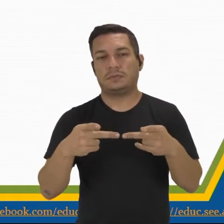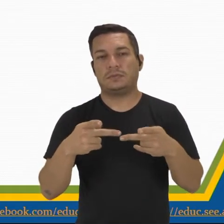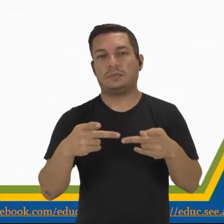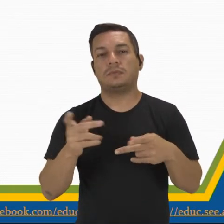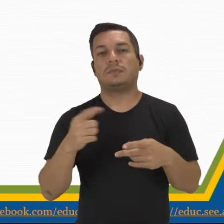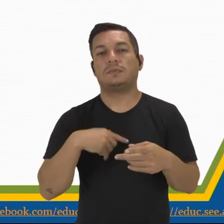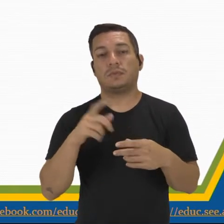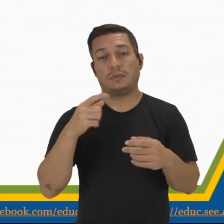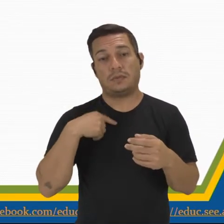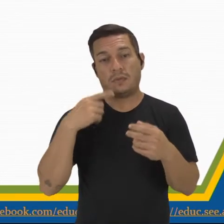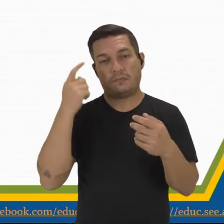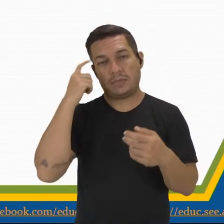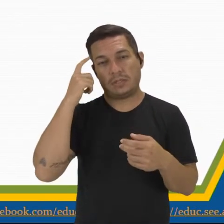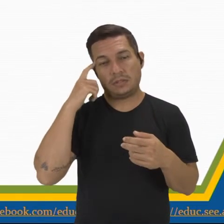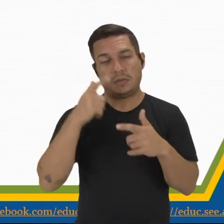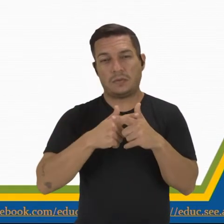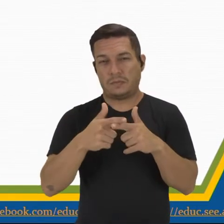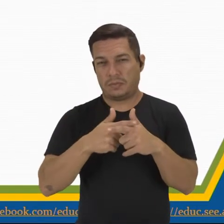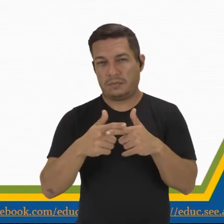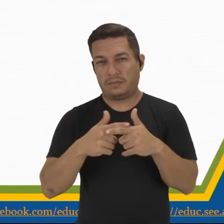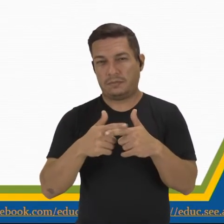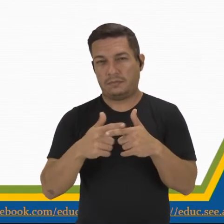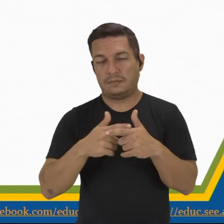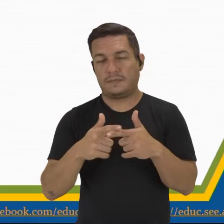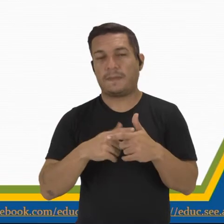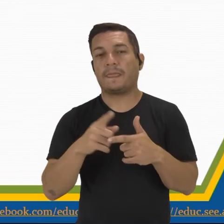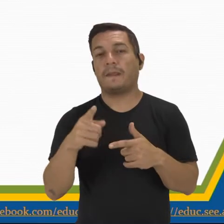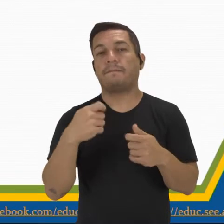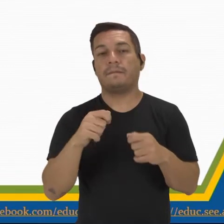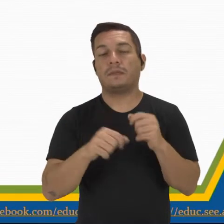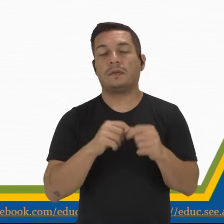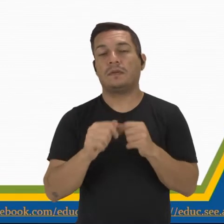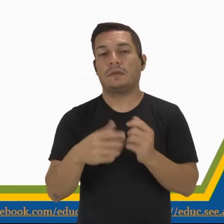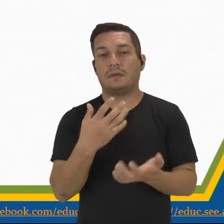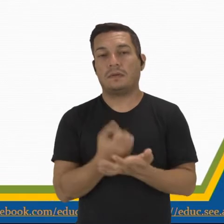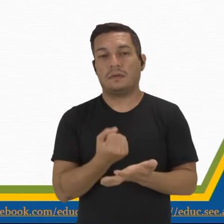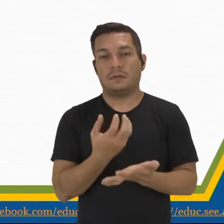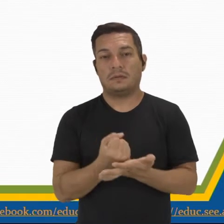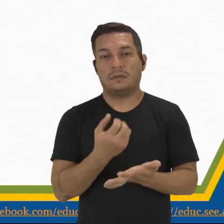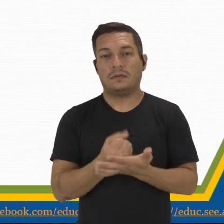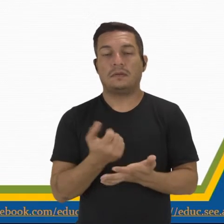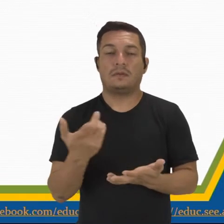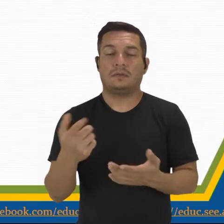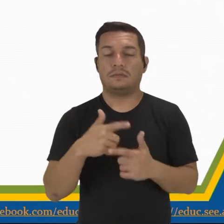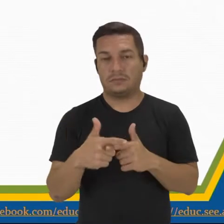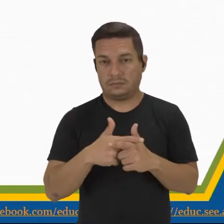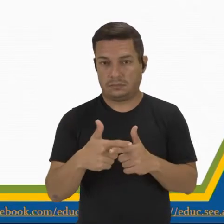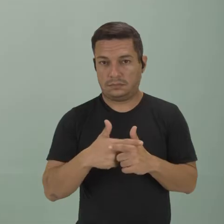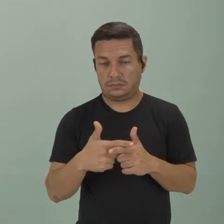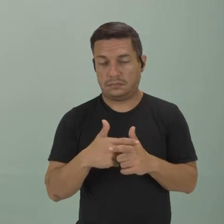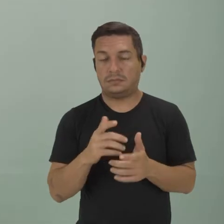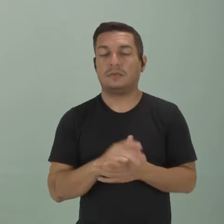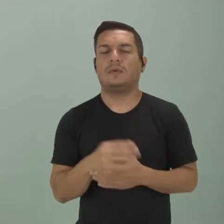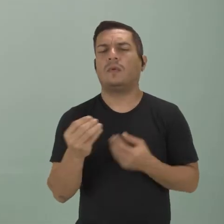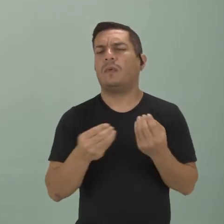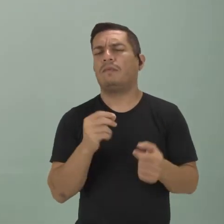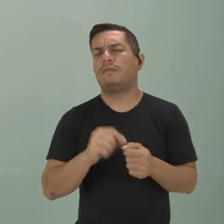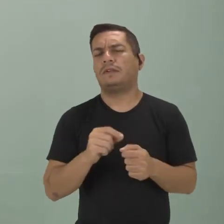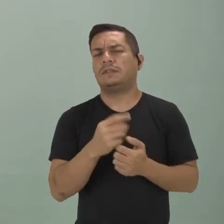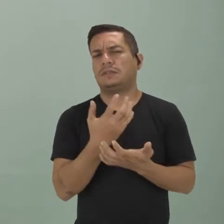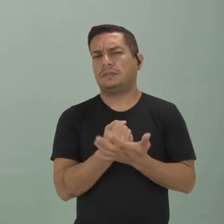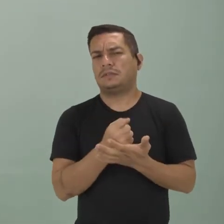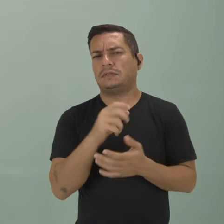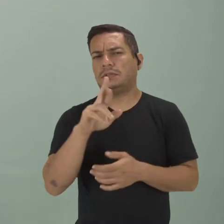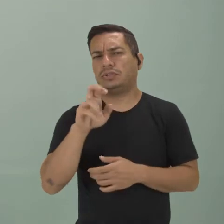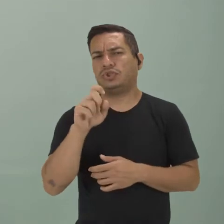projeto, sobre aquilo que você pensou, sobre o seu problema, e aí você precisa registrar esse problema. Como